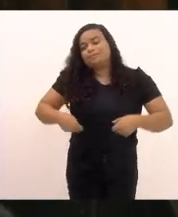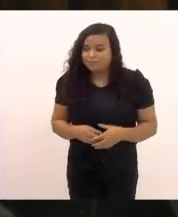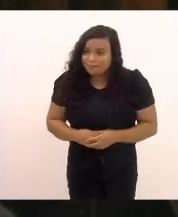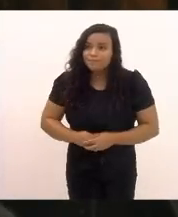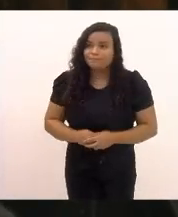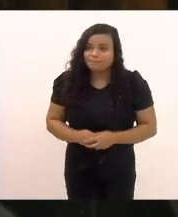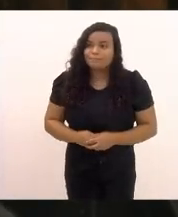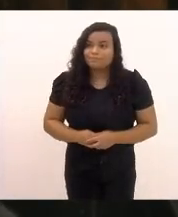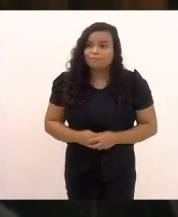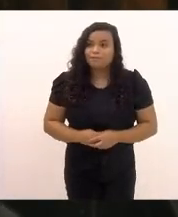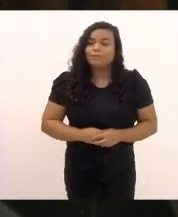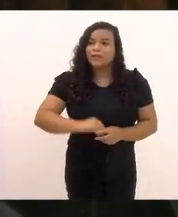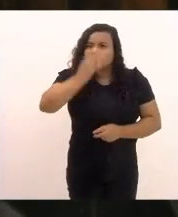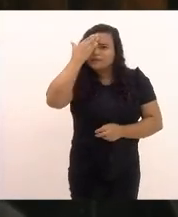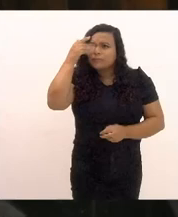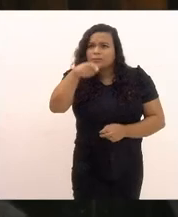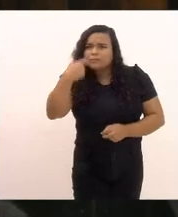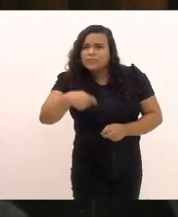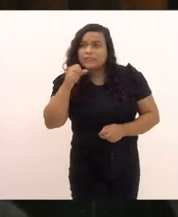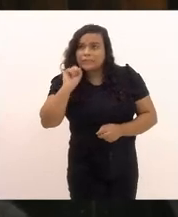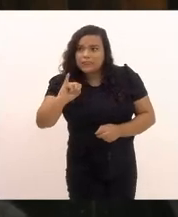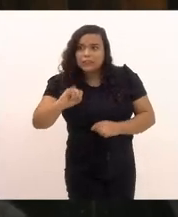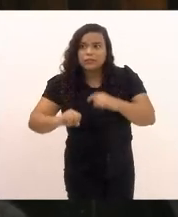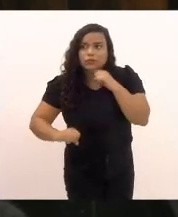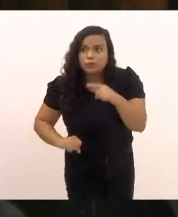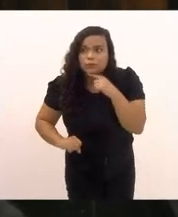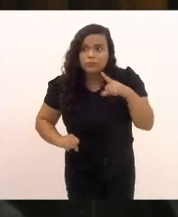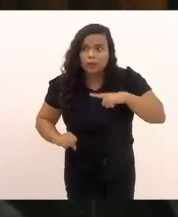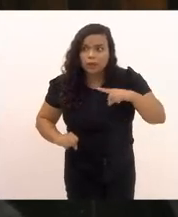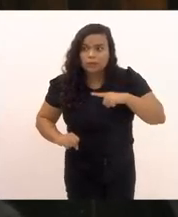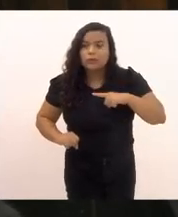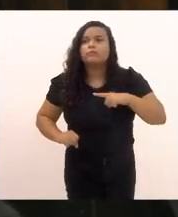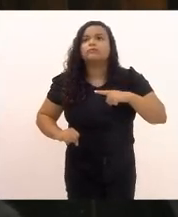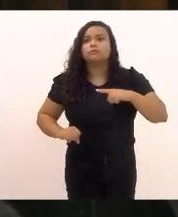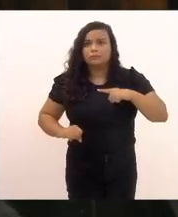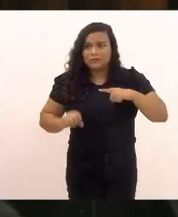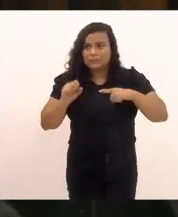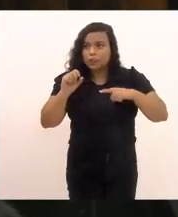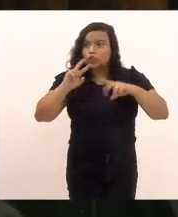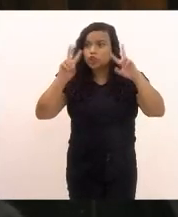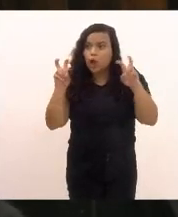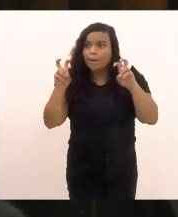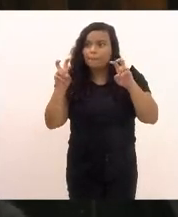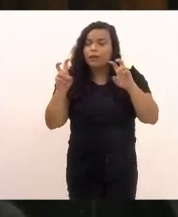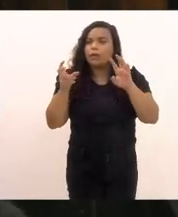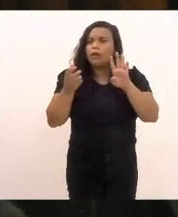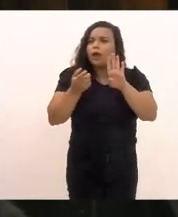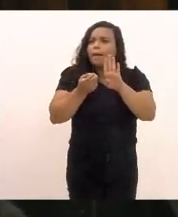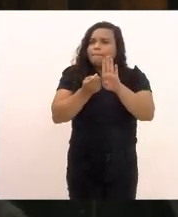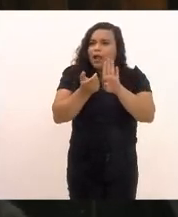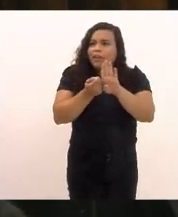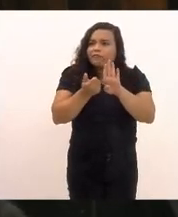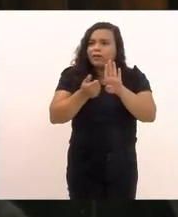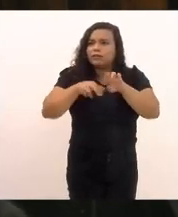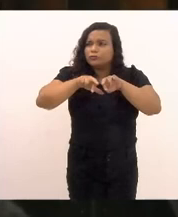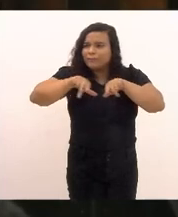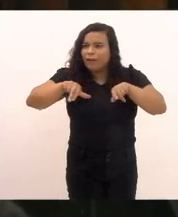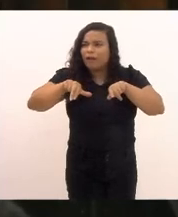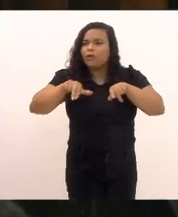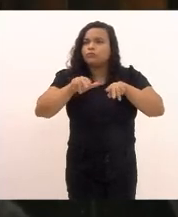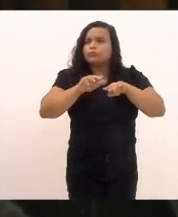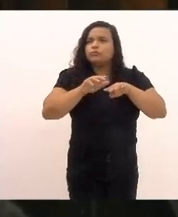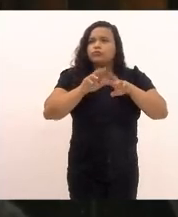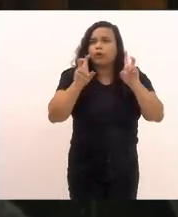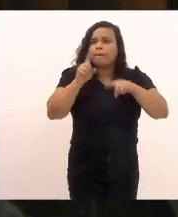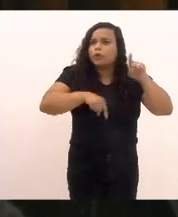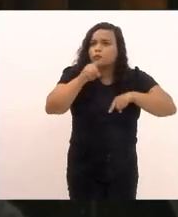fique gravado isso, se há dúvidas sobre os benefícios de um produto,